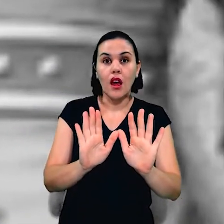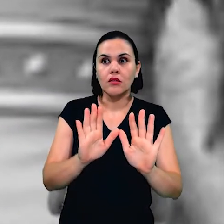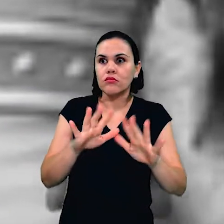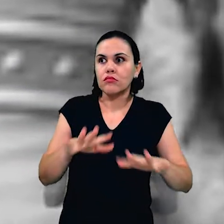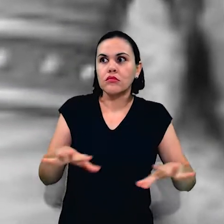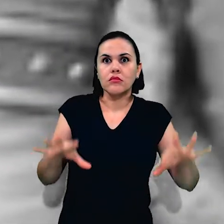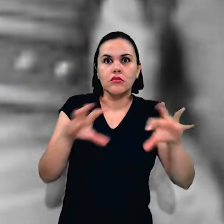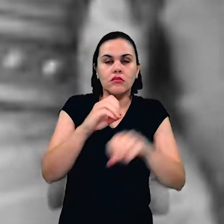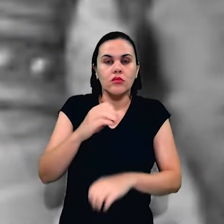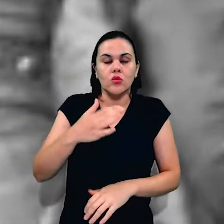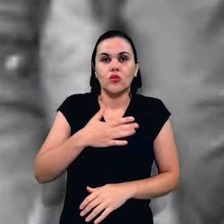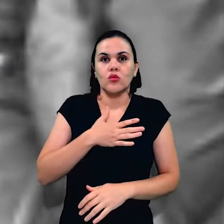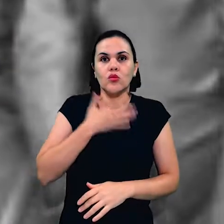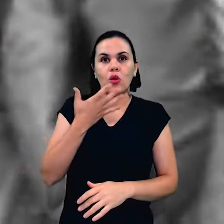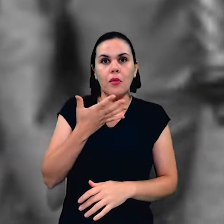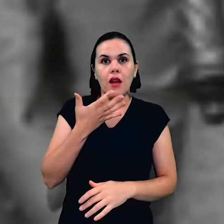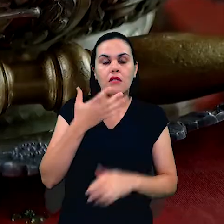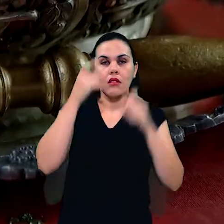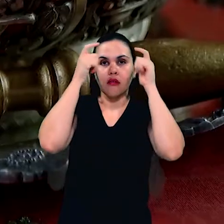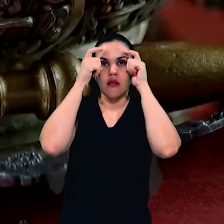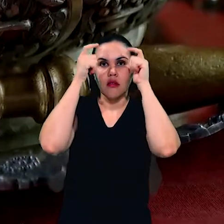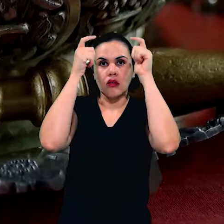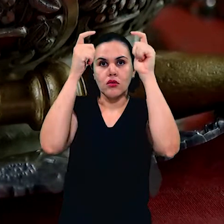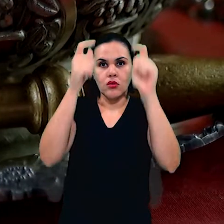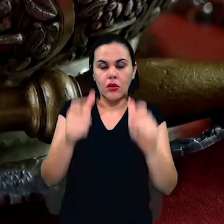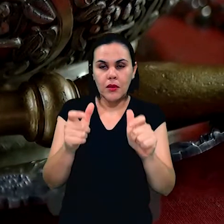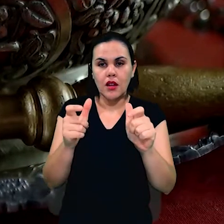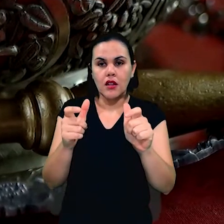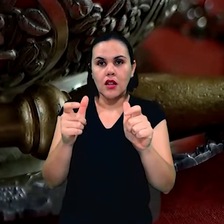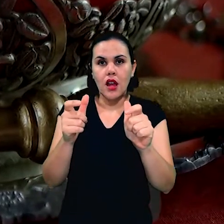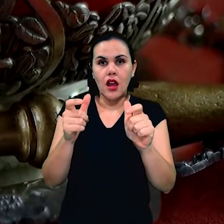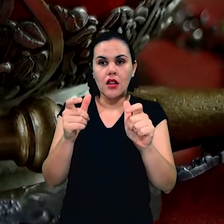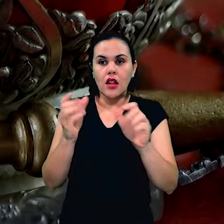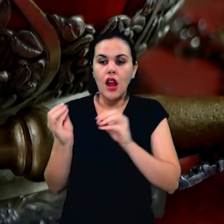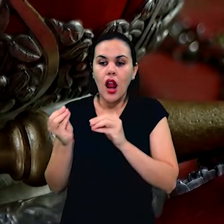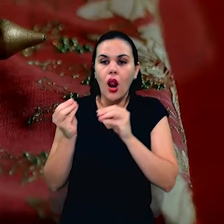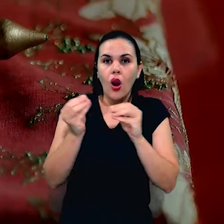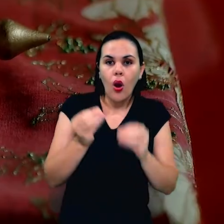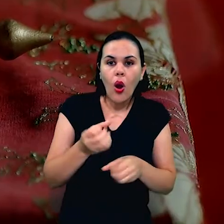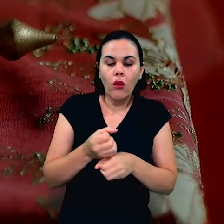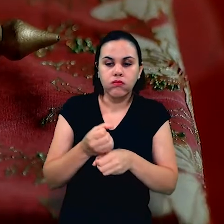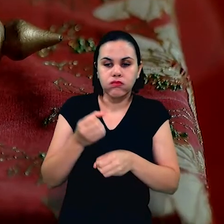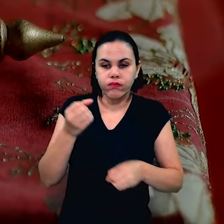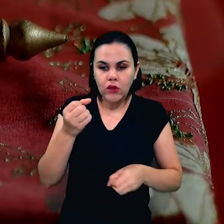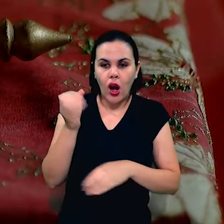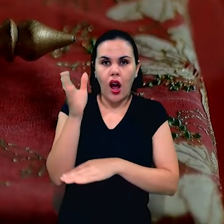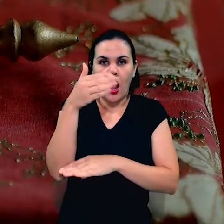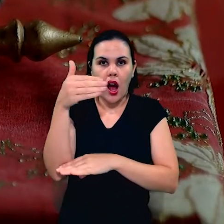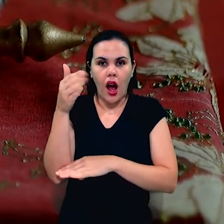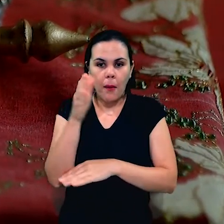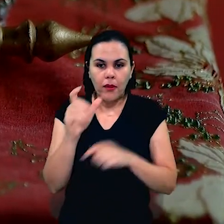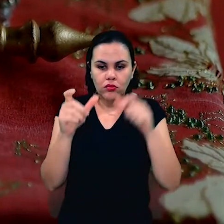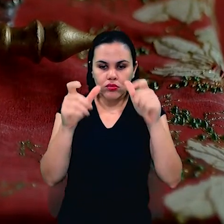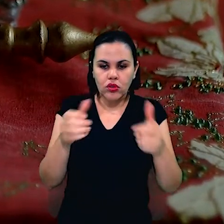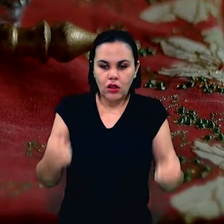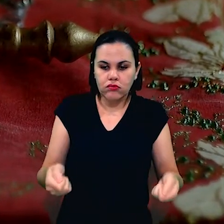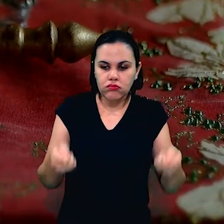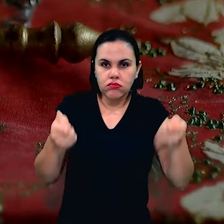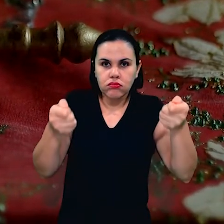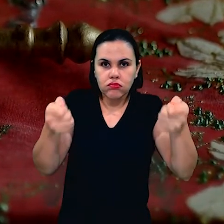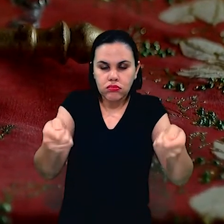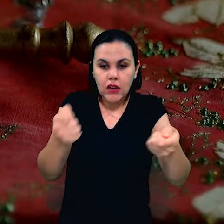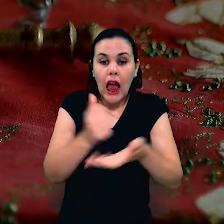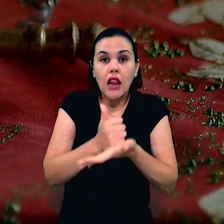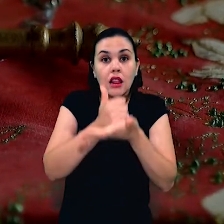né? onde ela coloca os sinais da realeza, a bandeira, o cetro, a coroa, leva para a igreja,